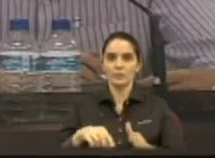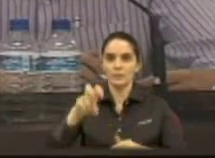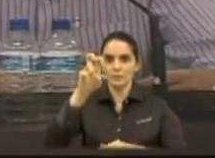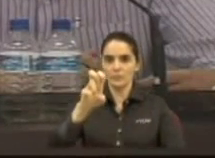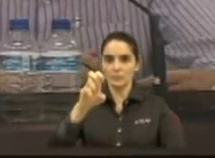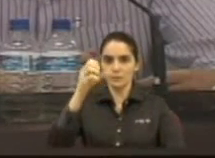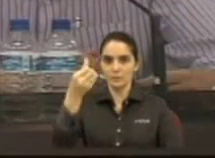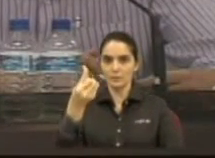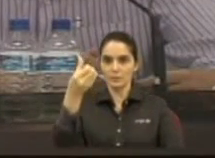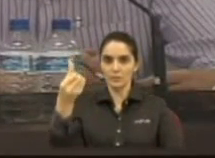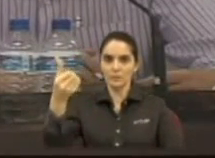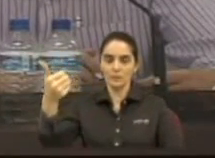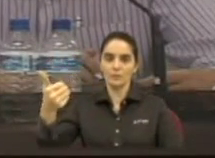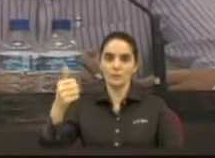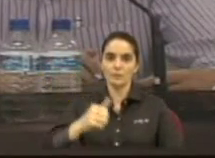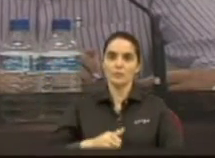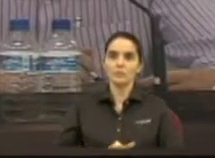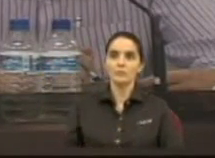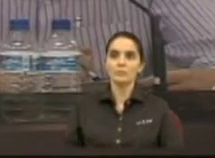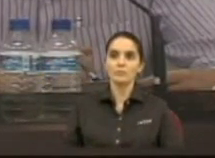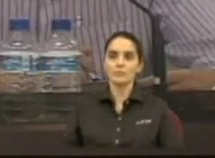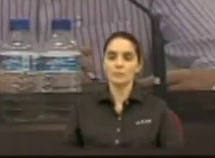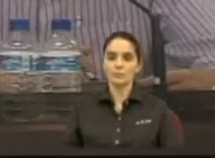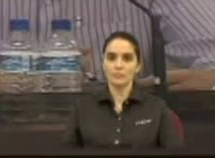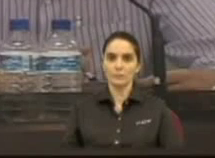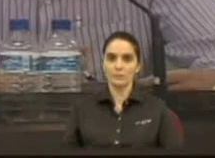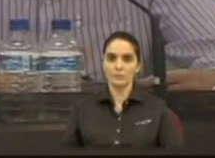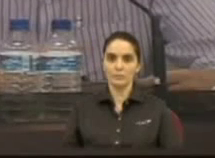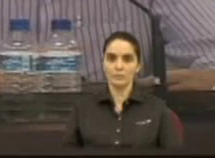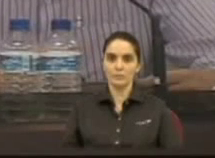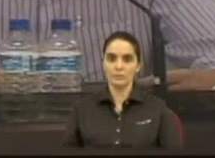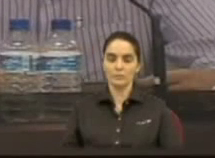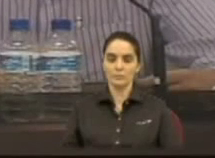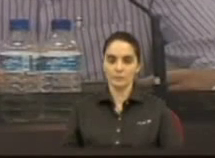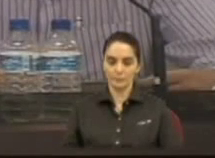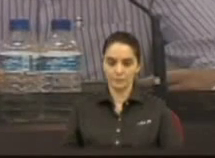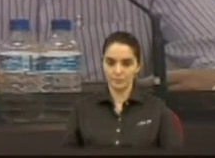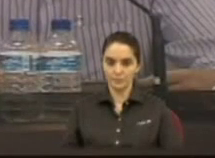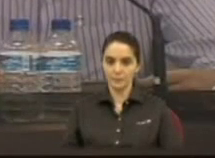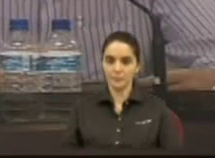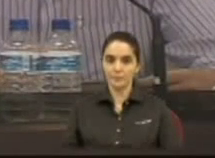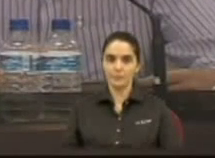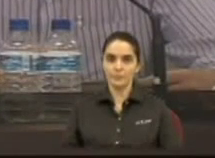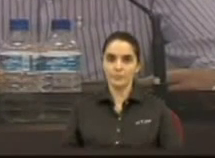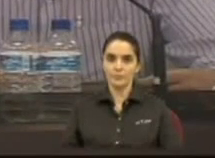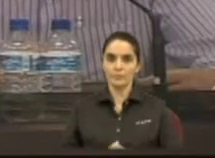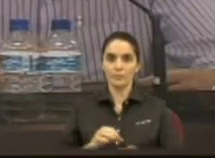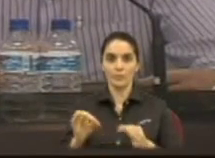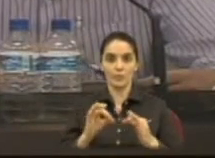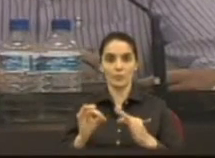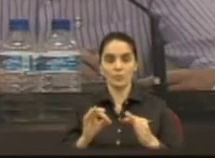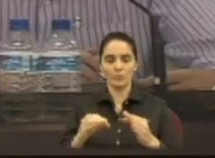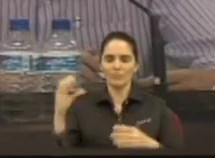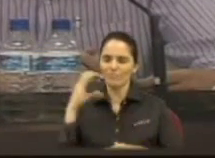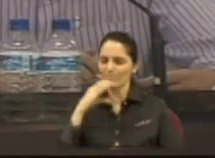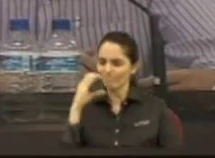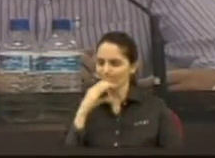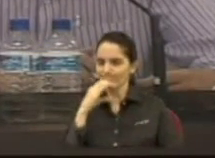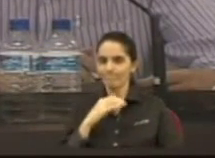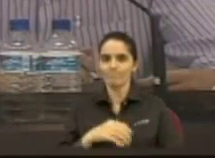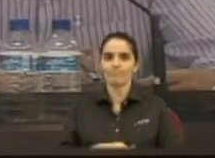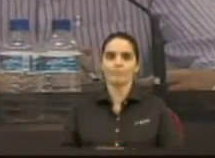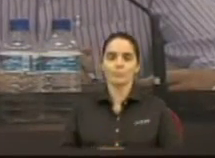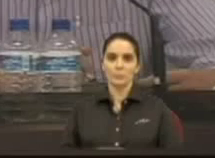5.461, de 19 de dezembro de 2014, para os fins que especifica. Tramite sob o regime de urgência